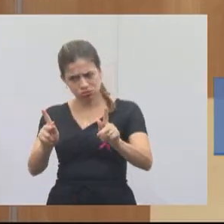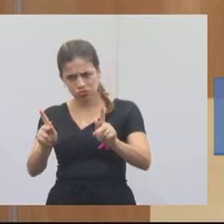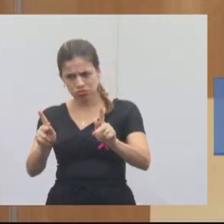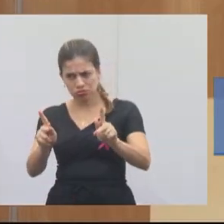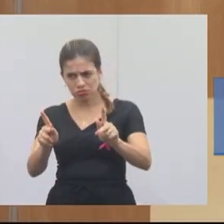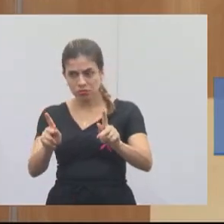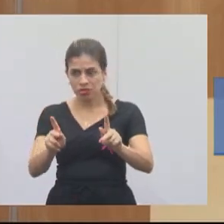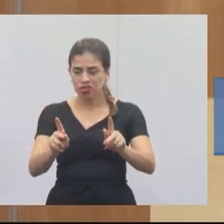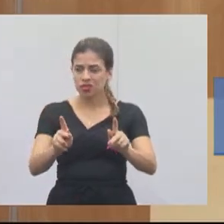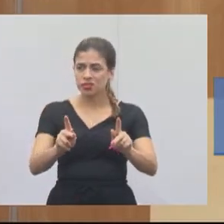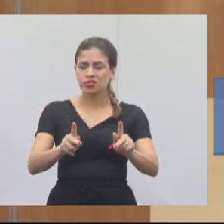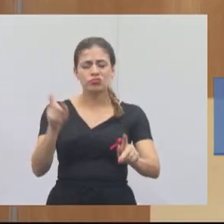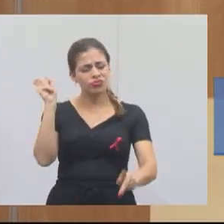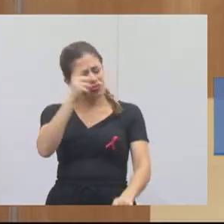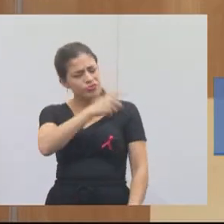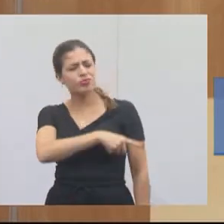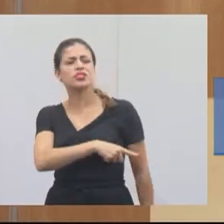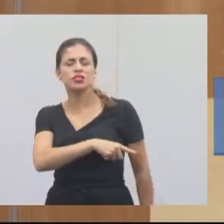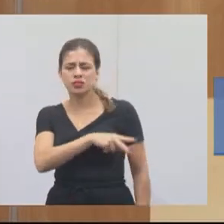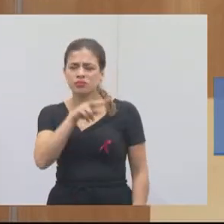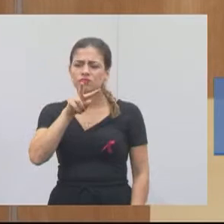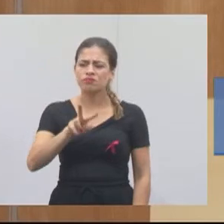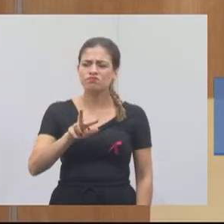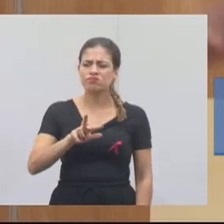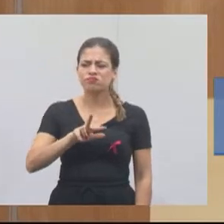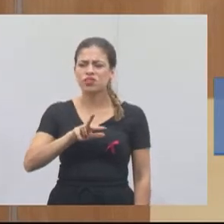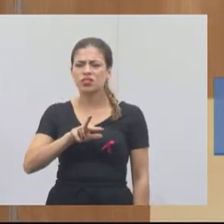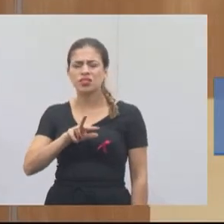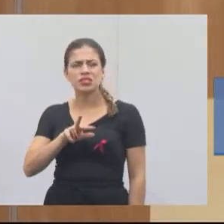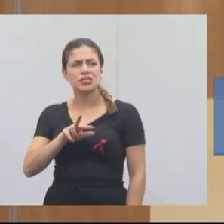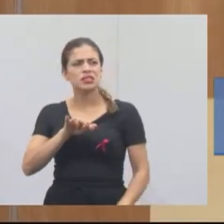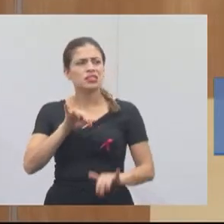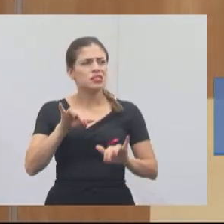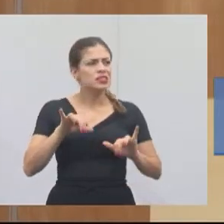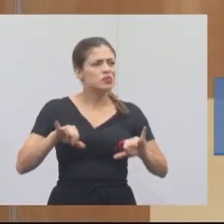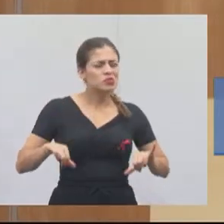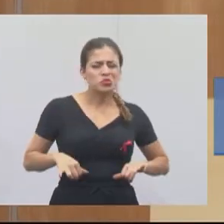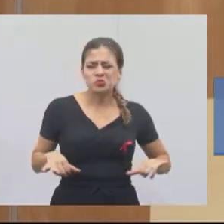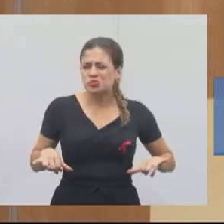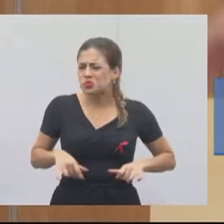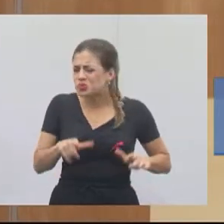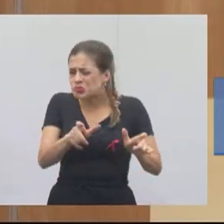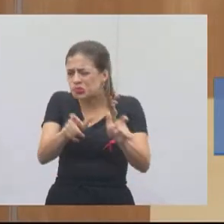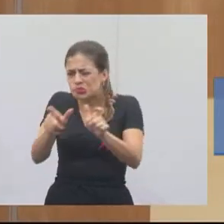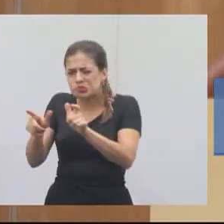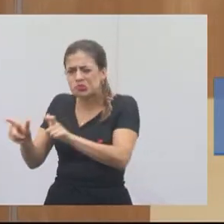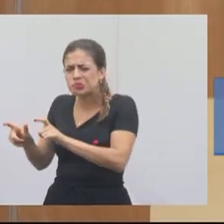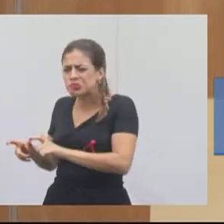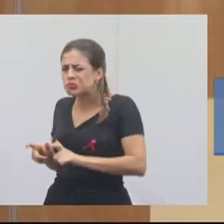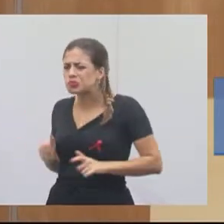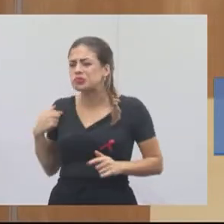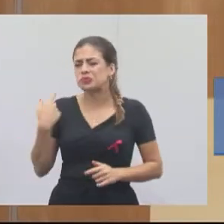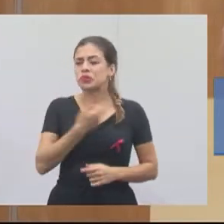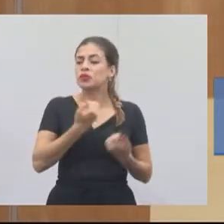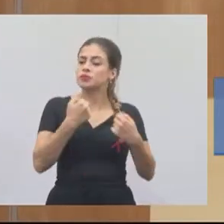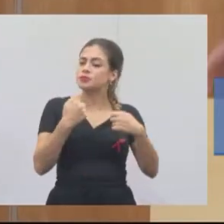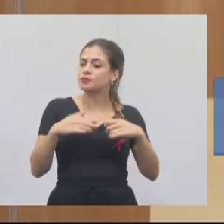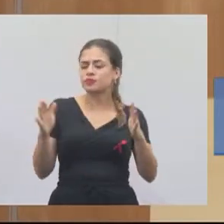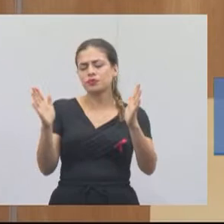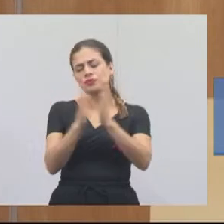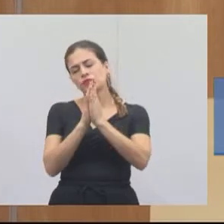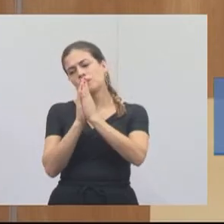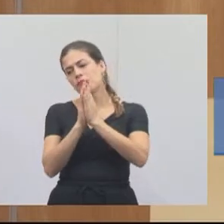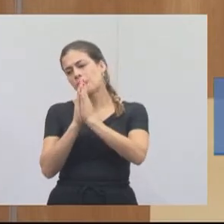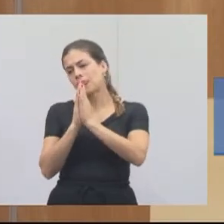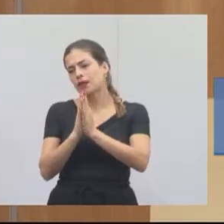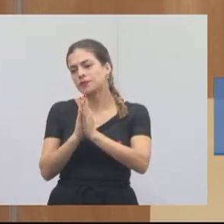uma cena muito difícil, tragédia em vários lugares, e nós temos que orar, porque eu